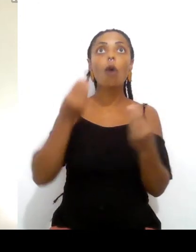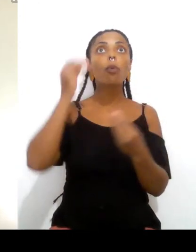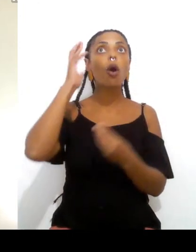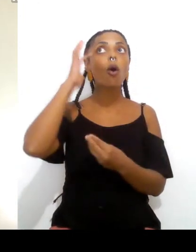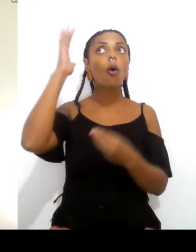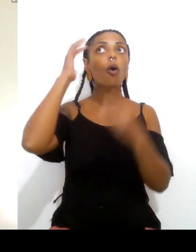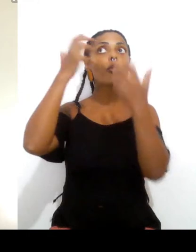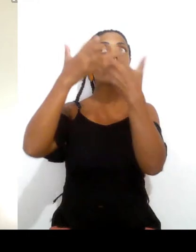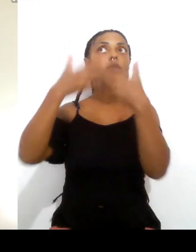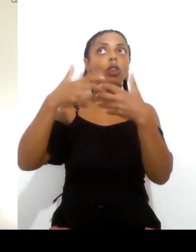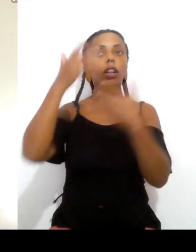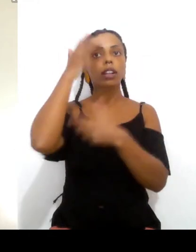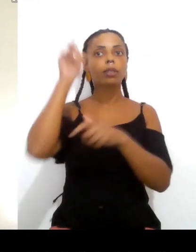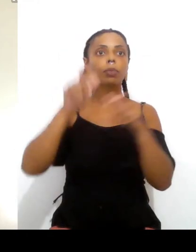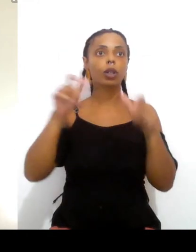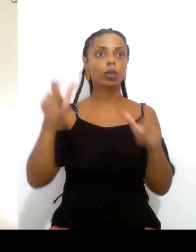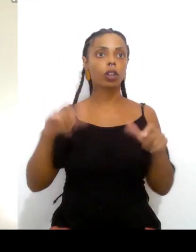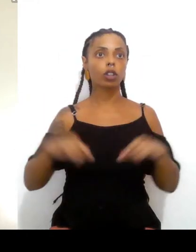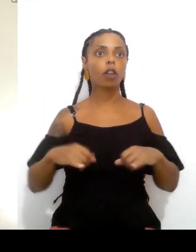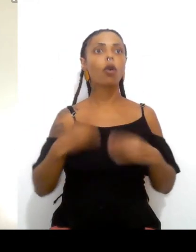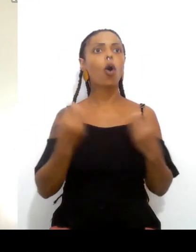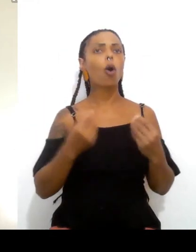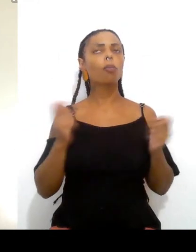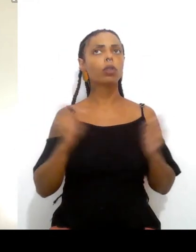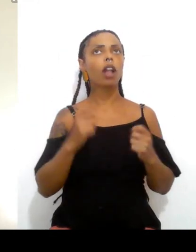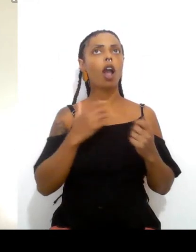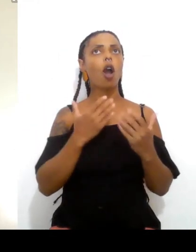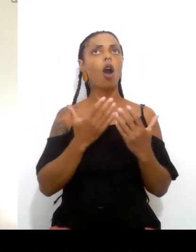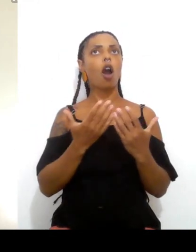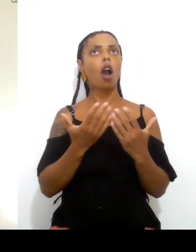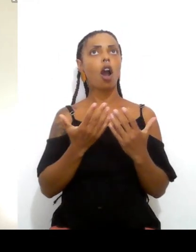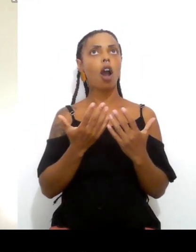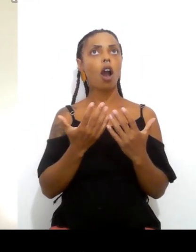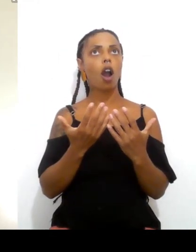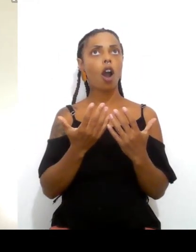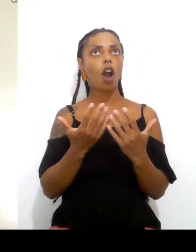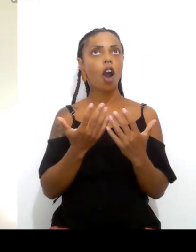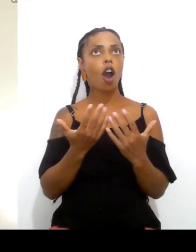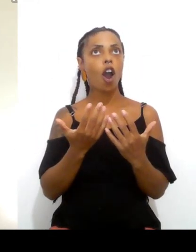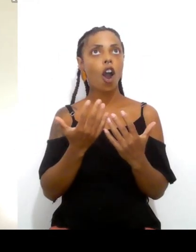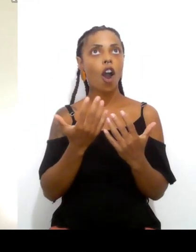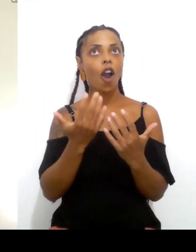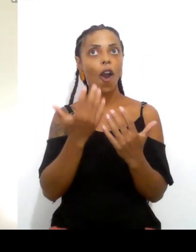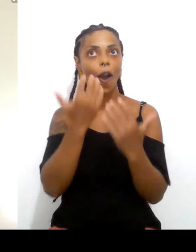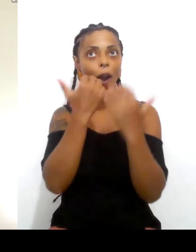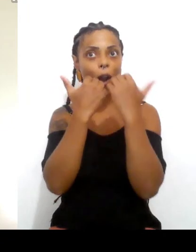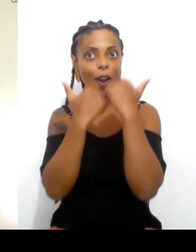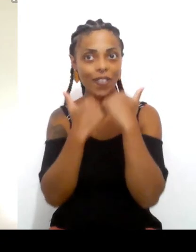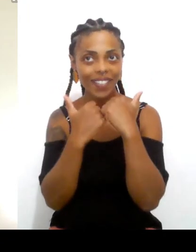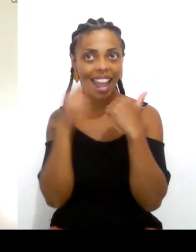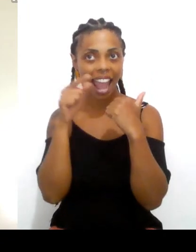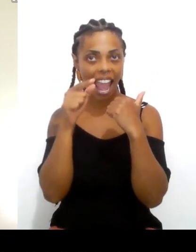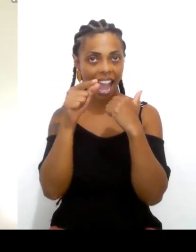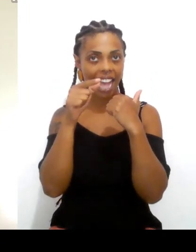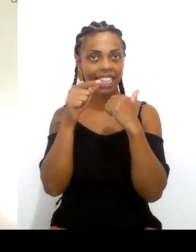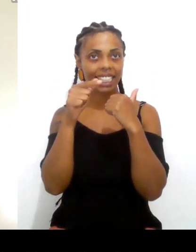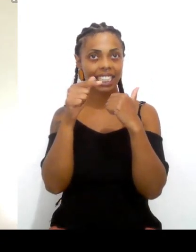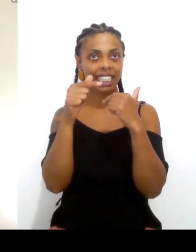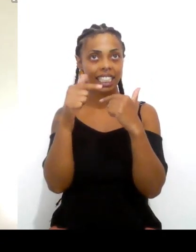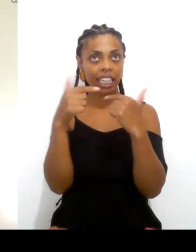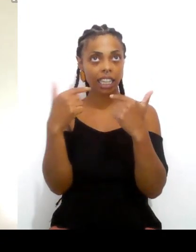sem ser vítima uma obra racista uma obra